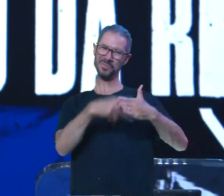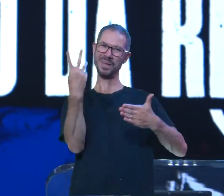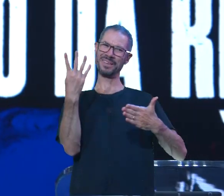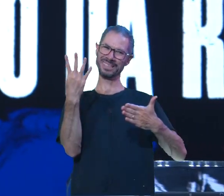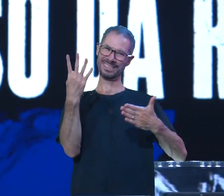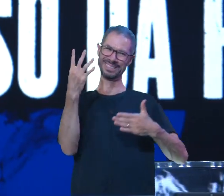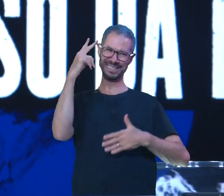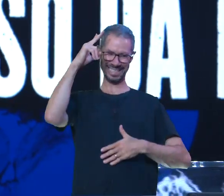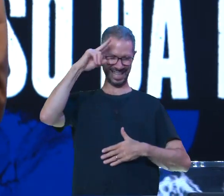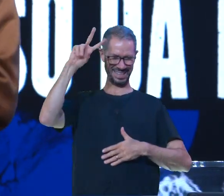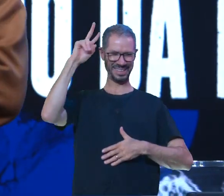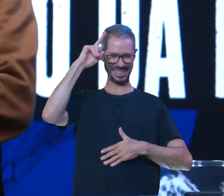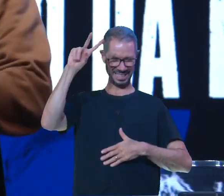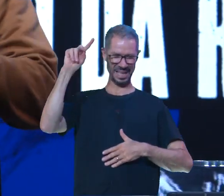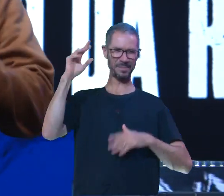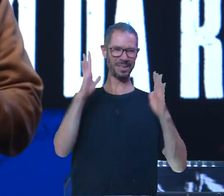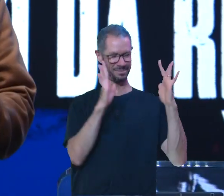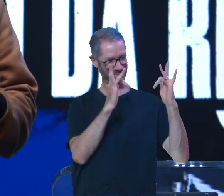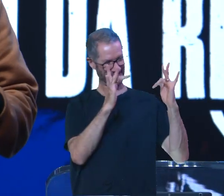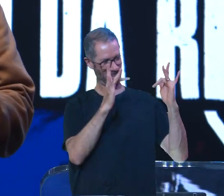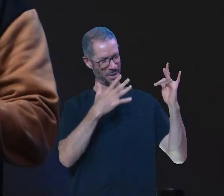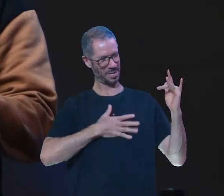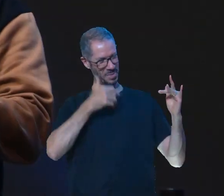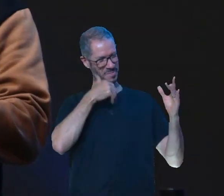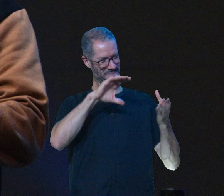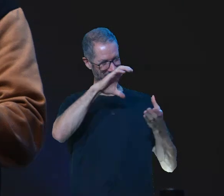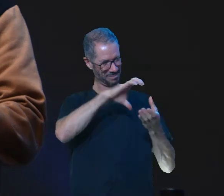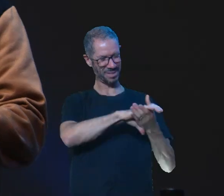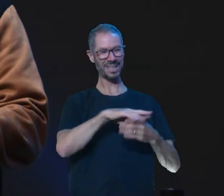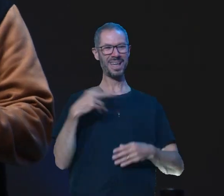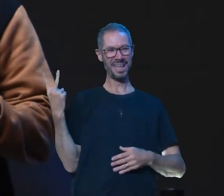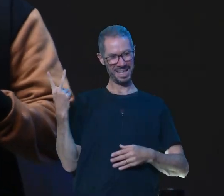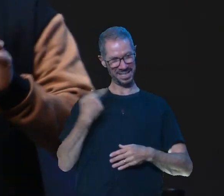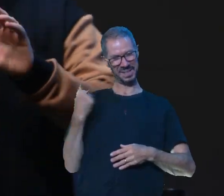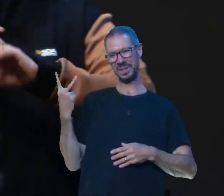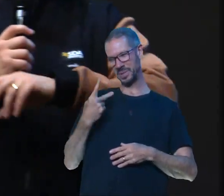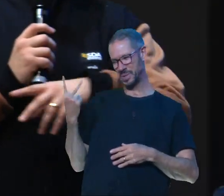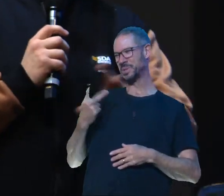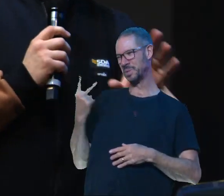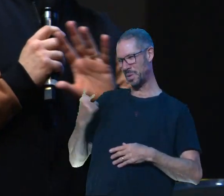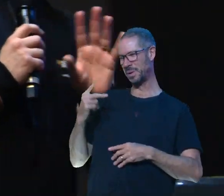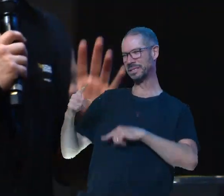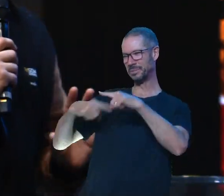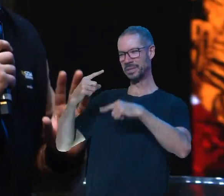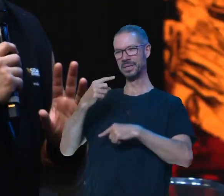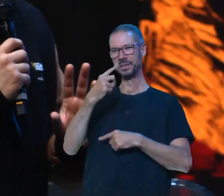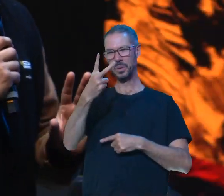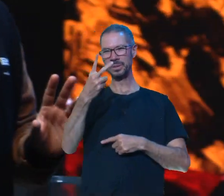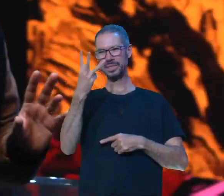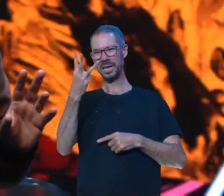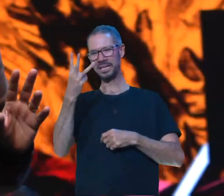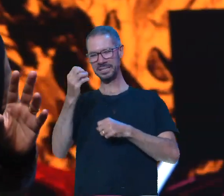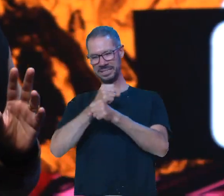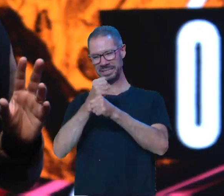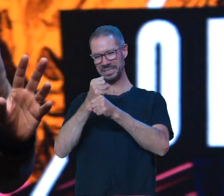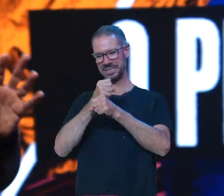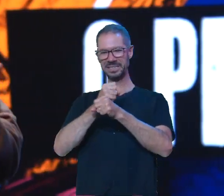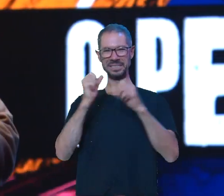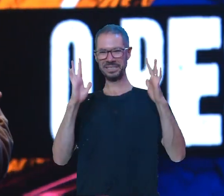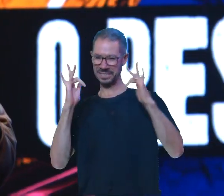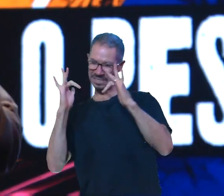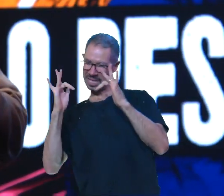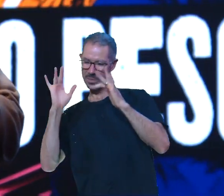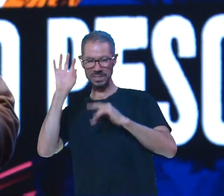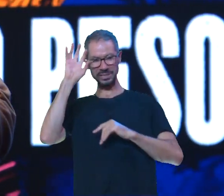Eu lembro que quando eu estava namorando com a minha esposa, nós, depois de uns 2 ou 3 anos de namoro, tínhamos